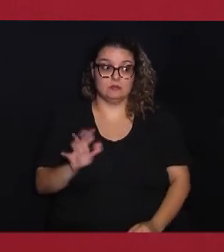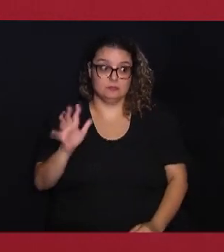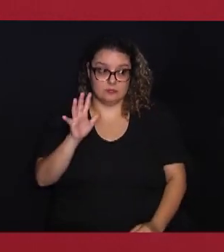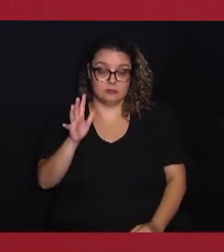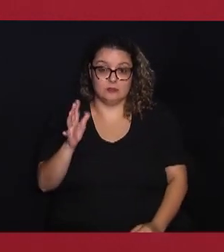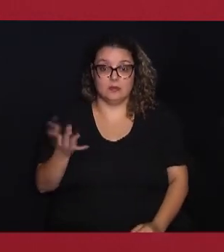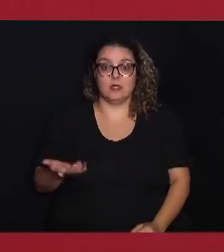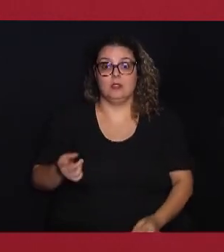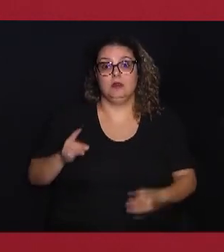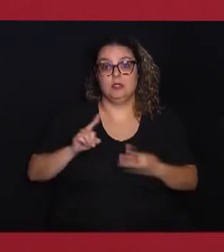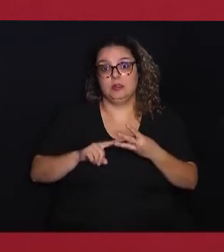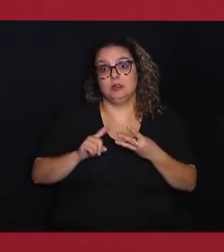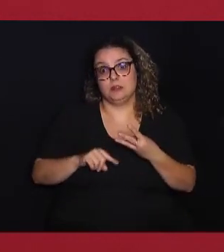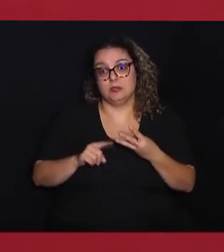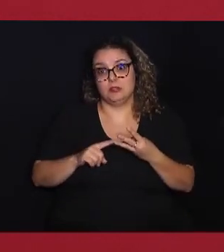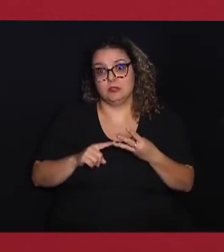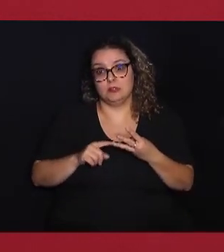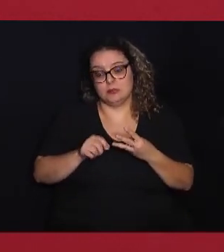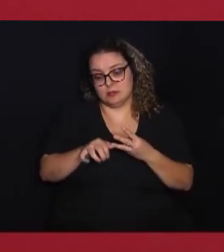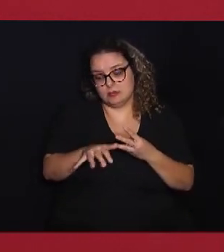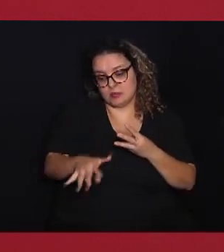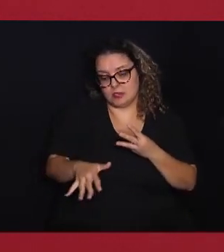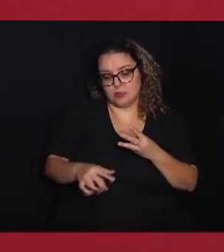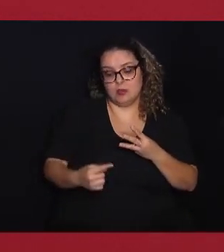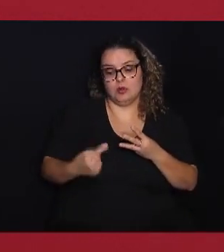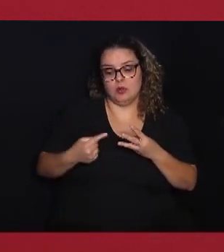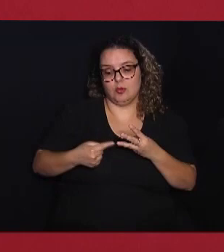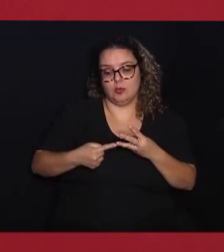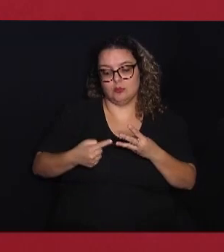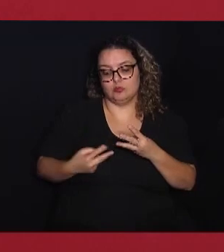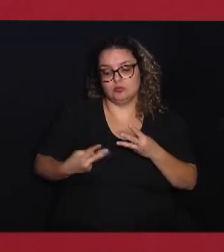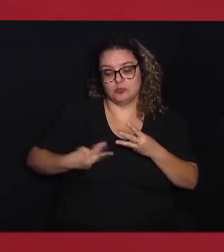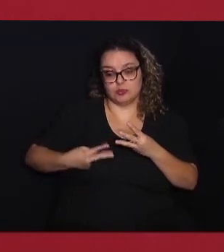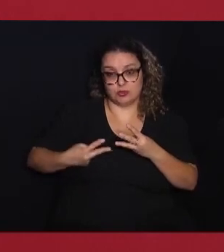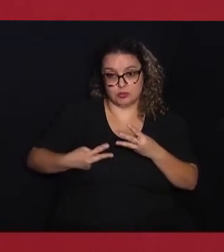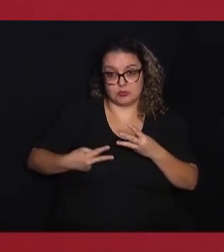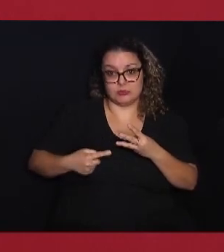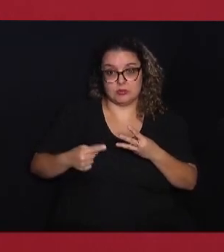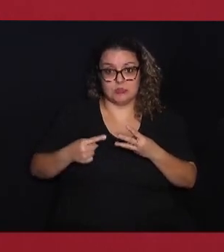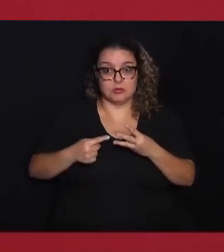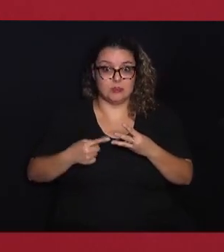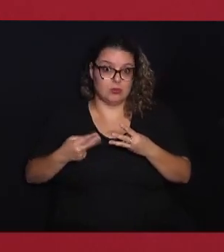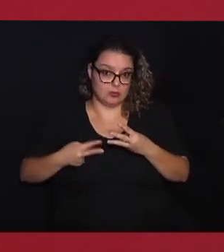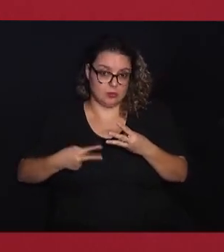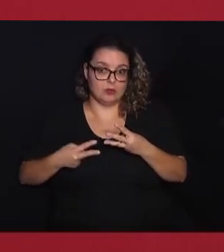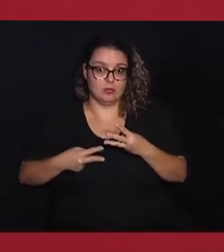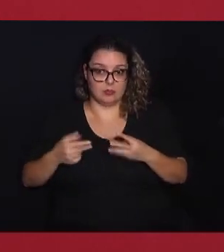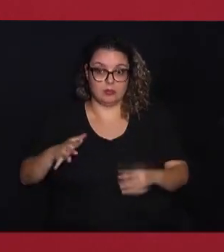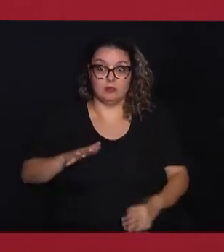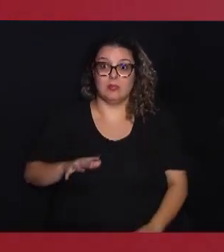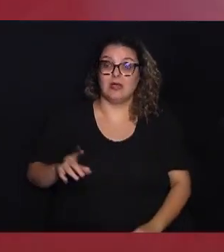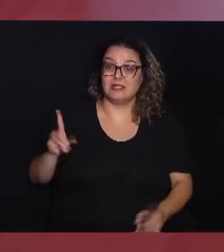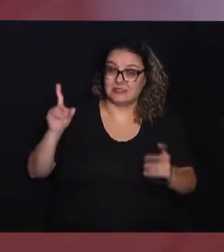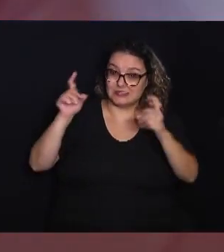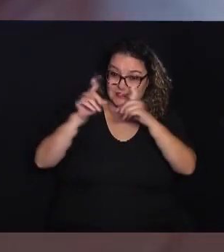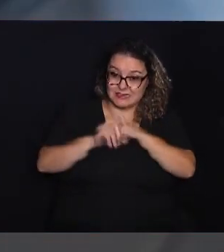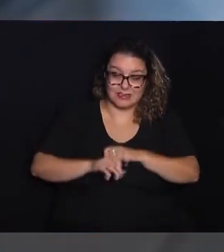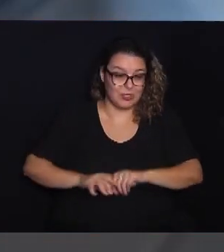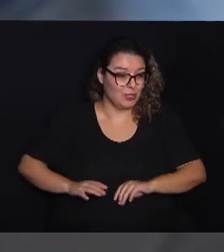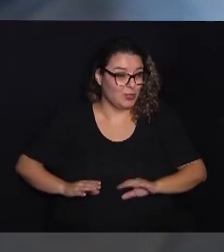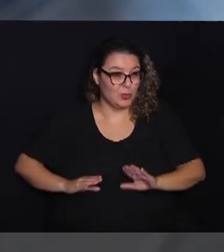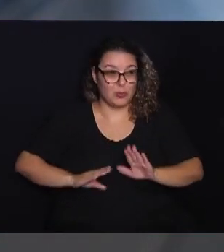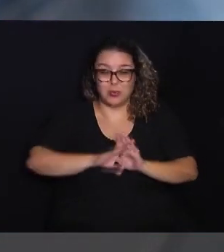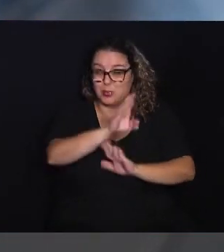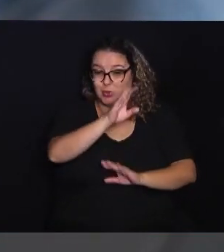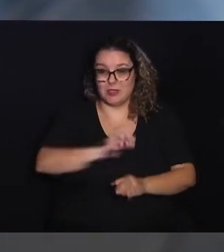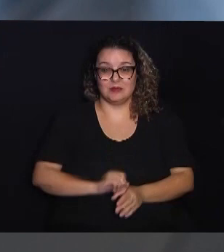bandeira vermelha, adicionalmente, a gente tem ainda o patamar 1 e o patamar 2. O patamar 2 é, obviamente, o mais complicado, em que a